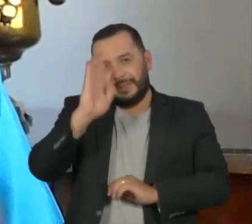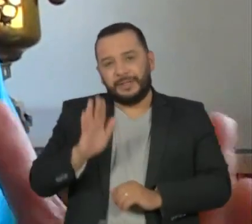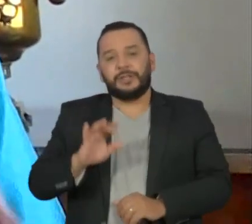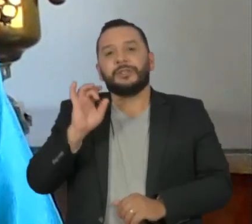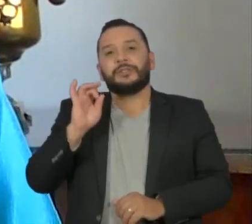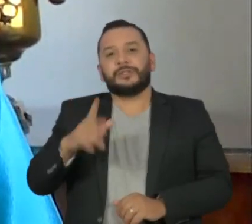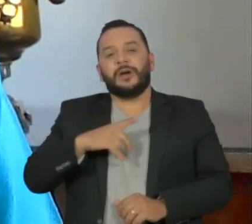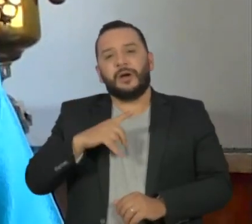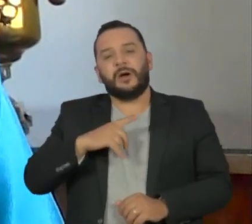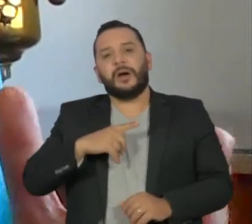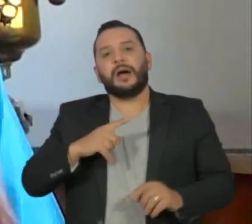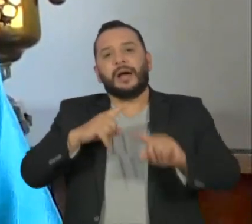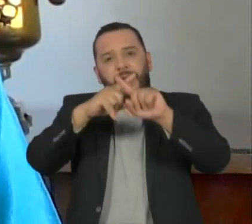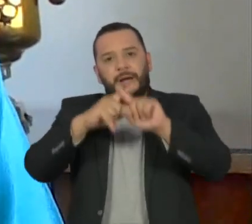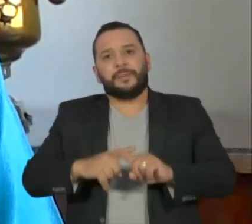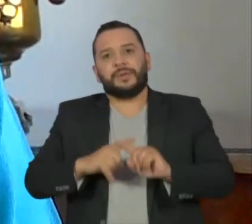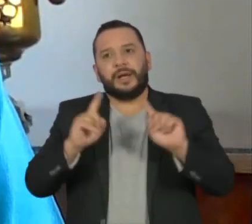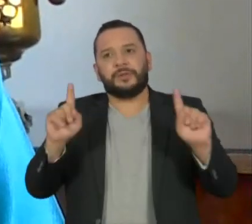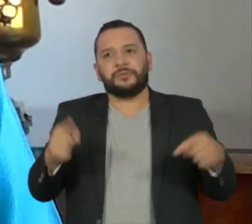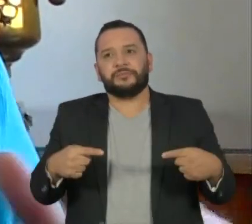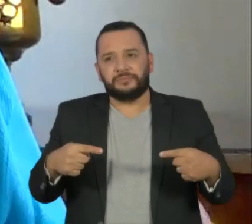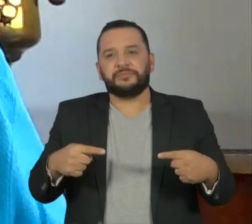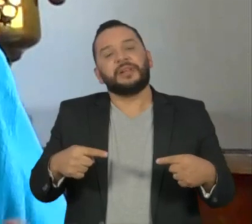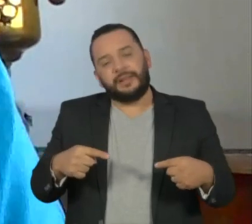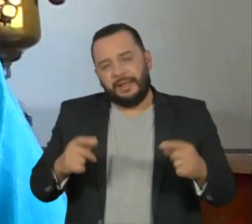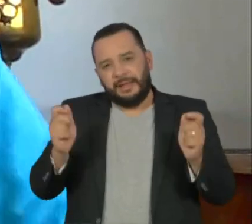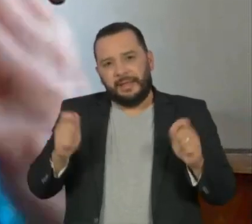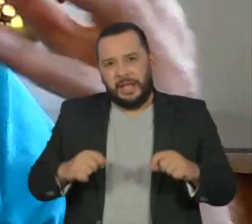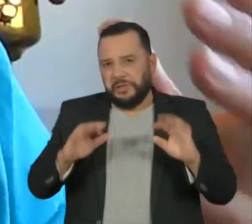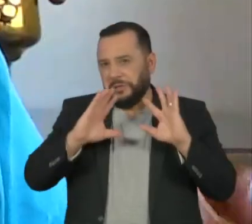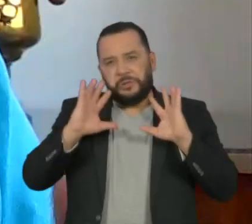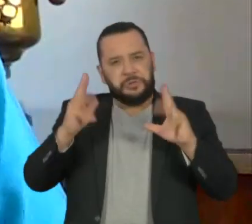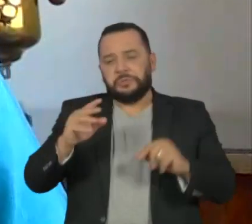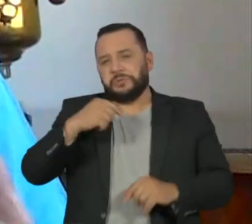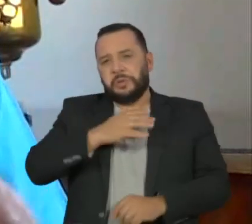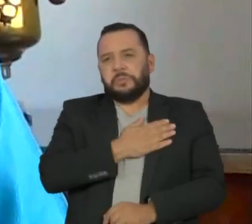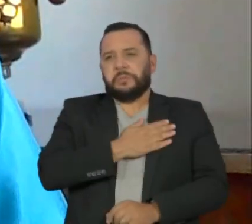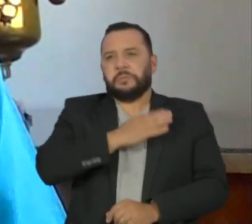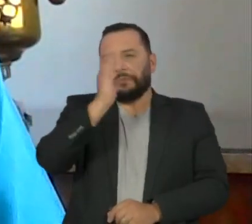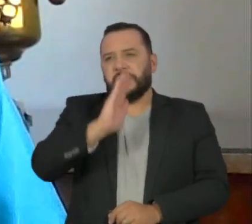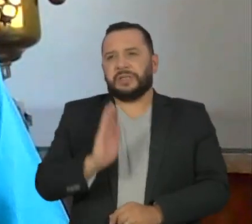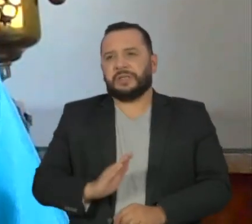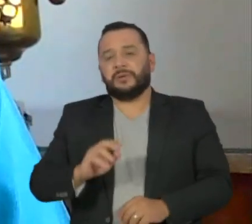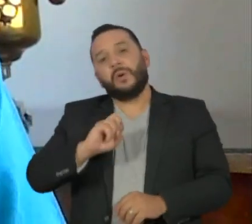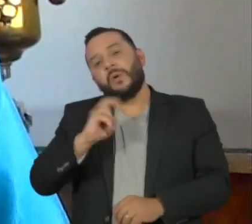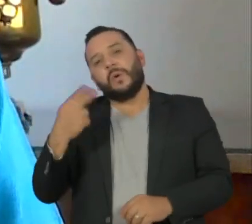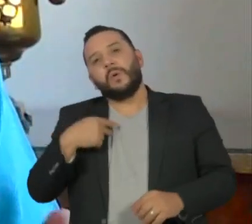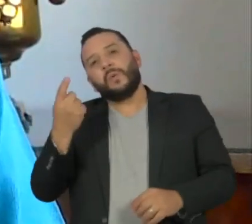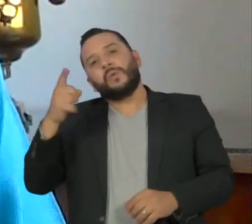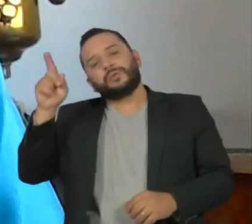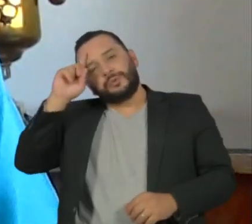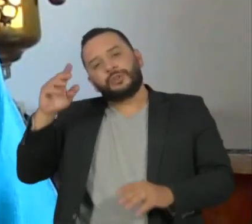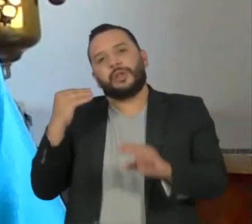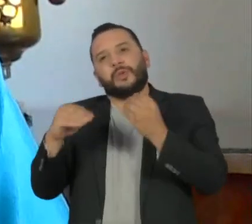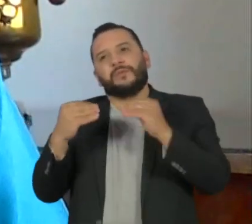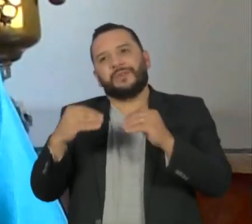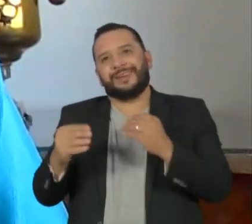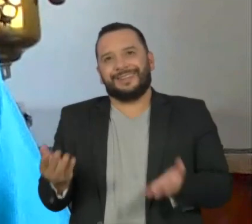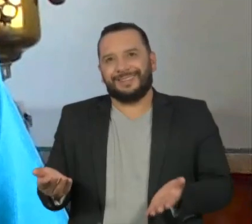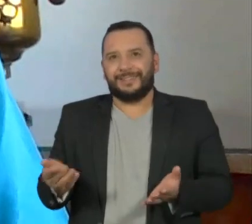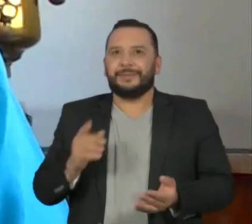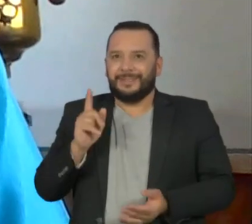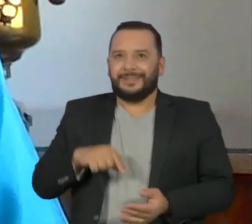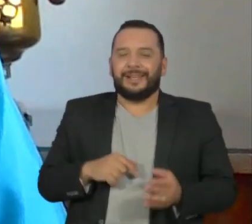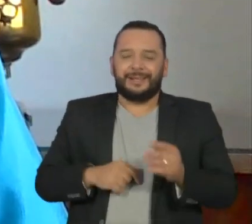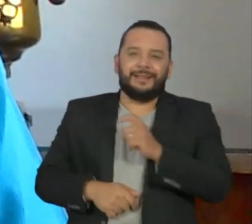nacional ou no último capítulo de alguma novela importante, que aí há um sentimento de identidade nacional. Mas isso é maldade, sem